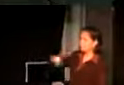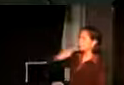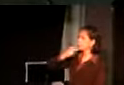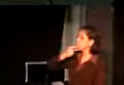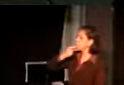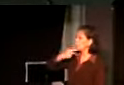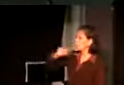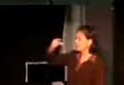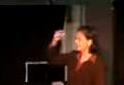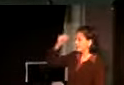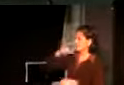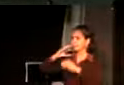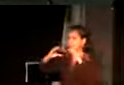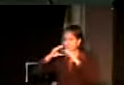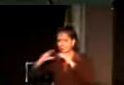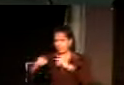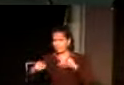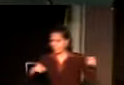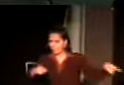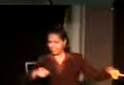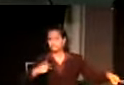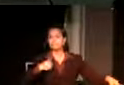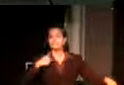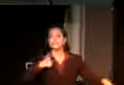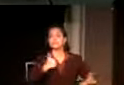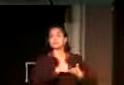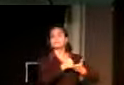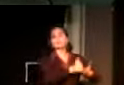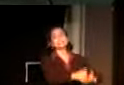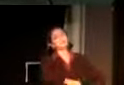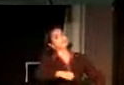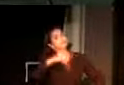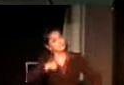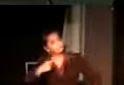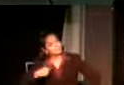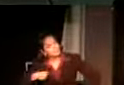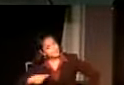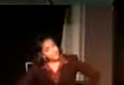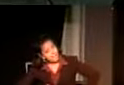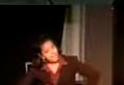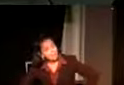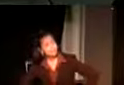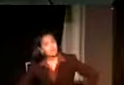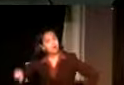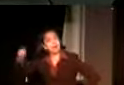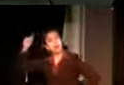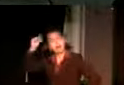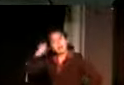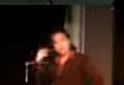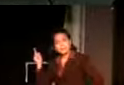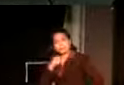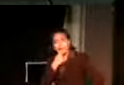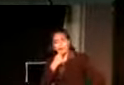cantando há pouco fui eu que levei a Jesus se não fosse eu devia estar cantando lá